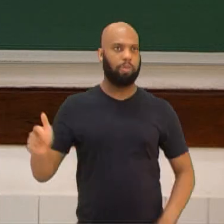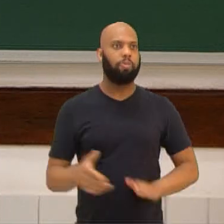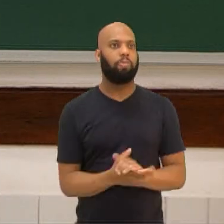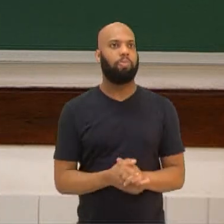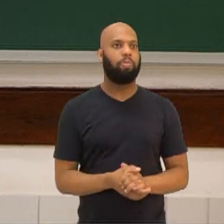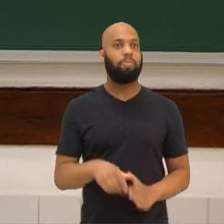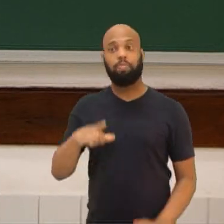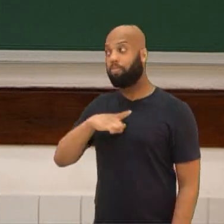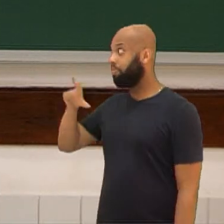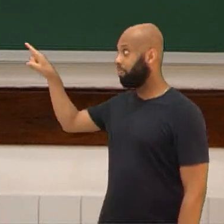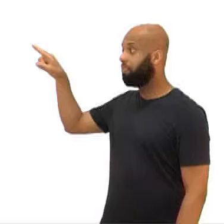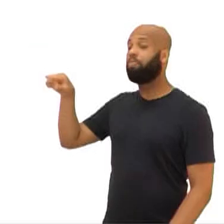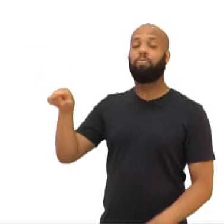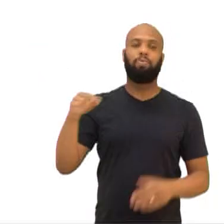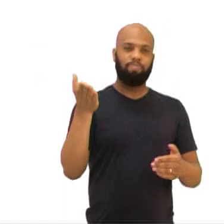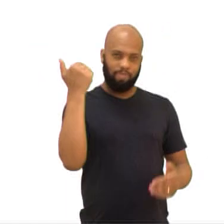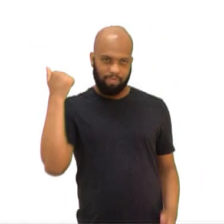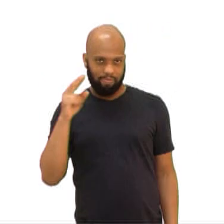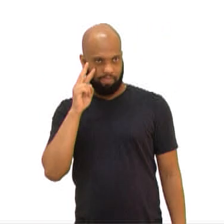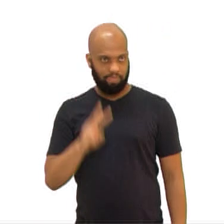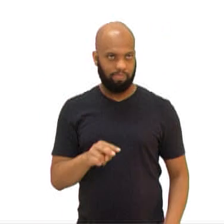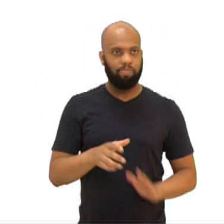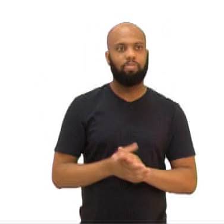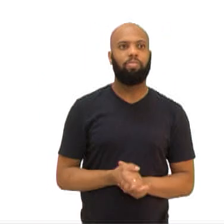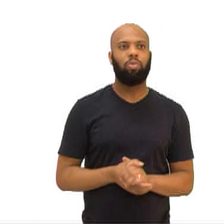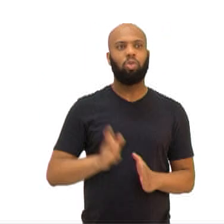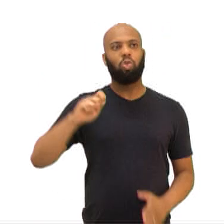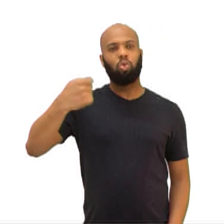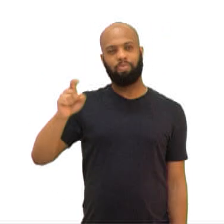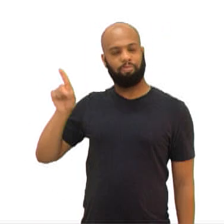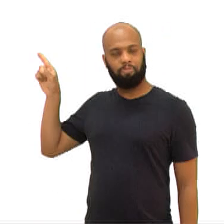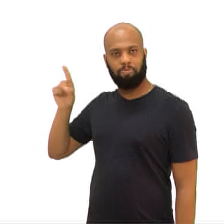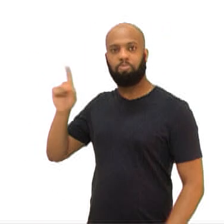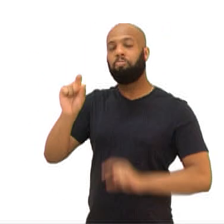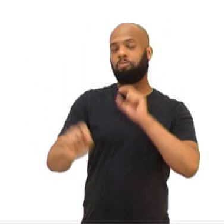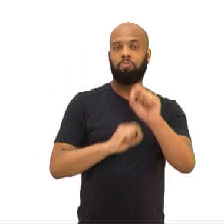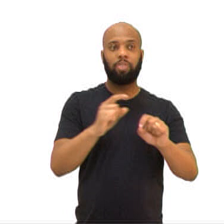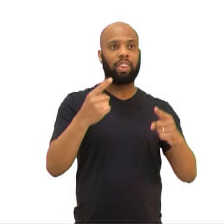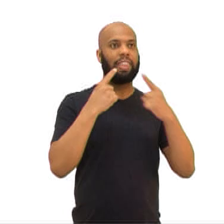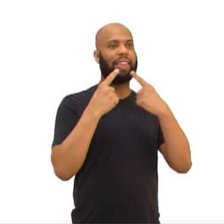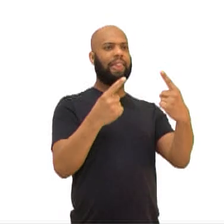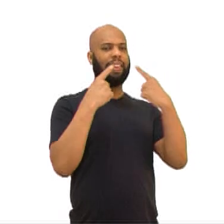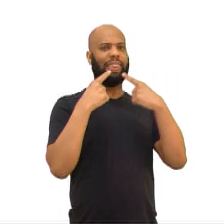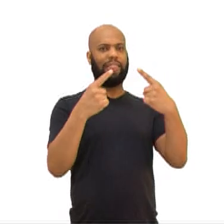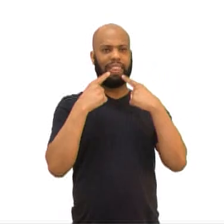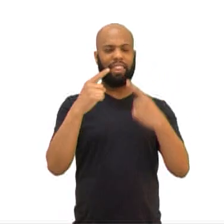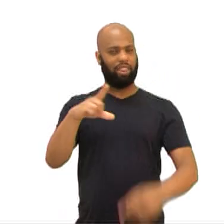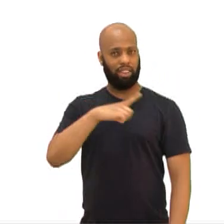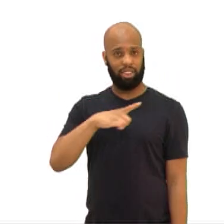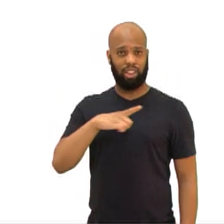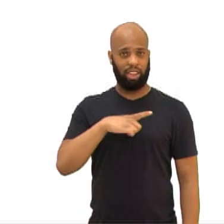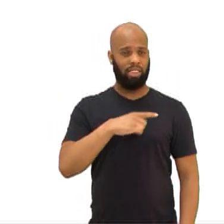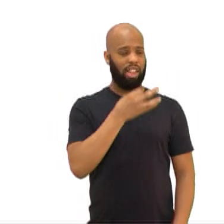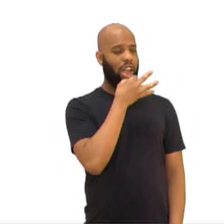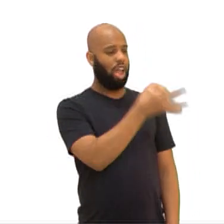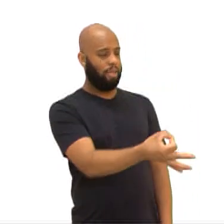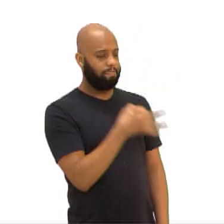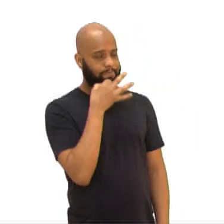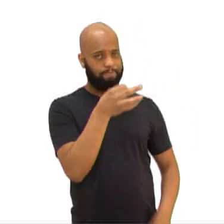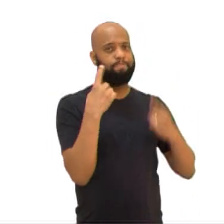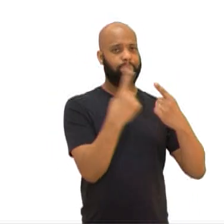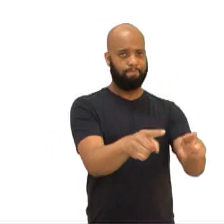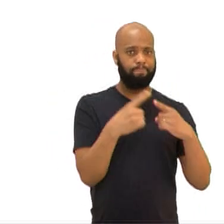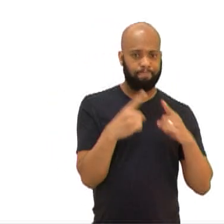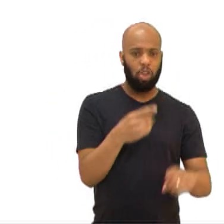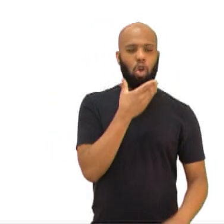E aqui é a obra da Anita Malfatti, que a gente viu no começo da aula. Essa é a obra que foi criticada, uma das obras que foi criticada na exposição, que